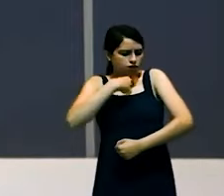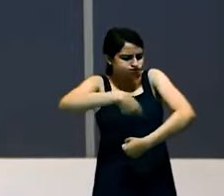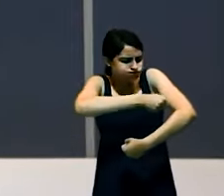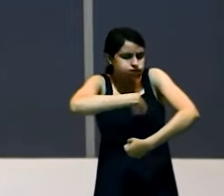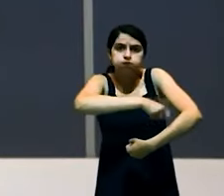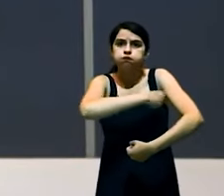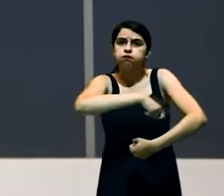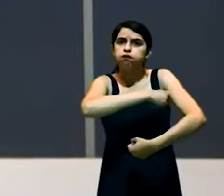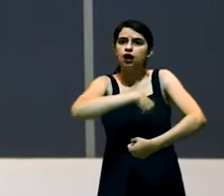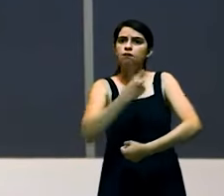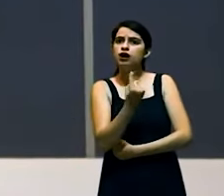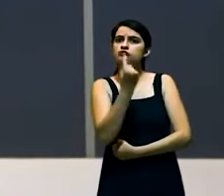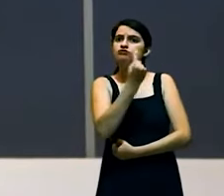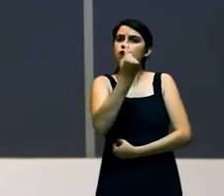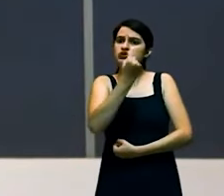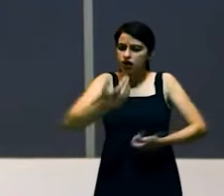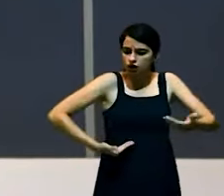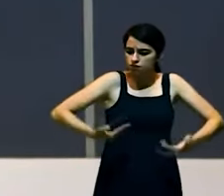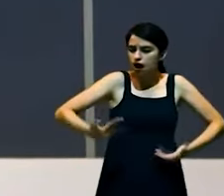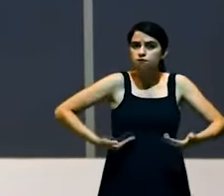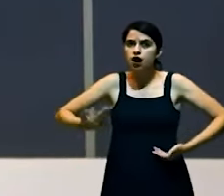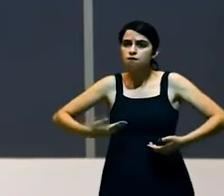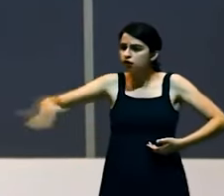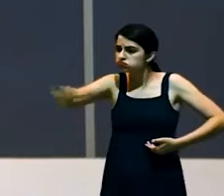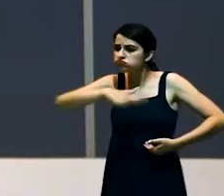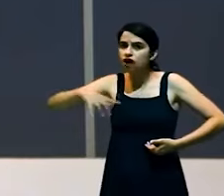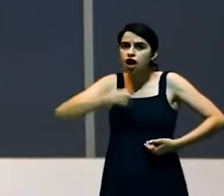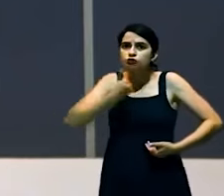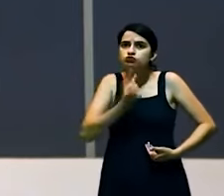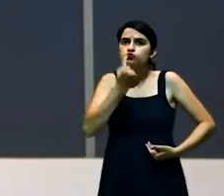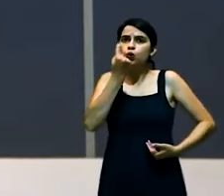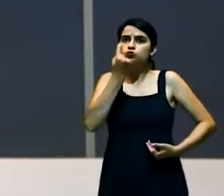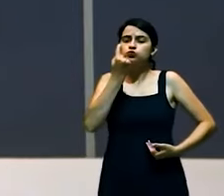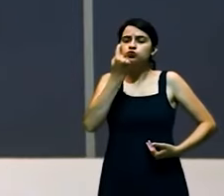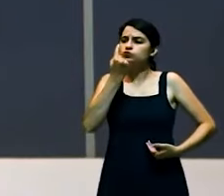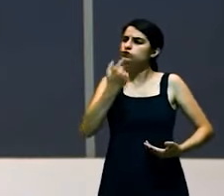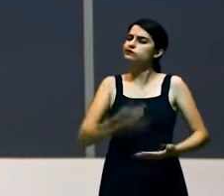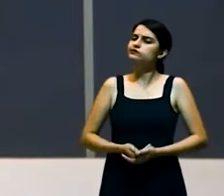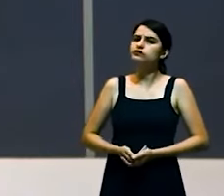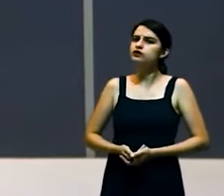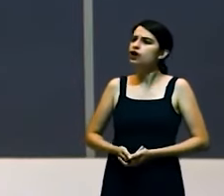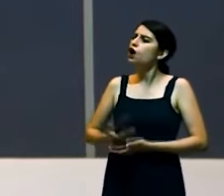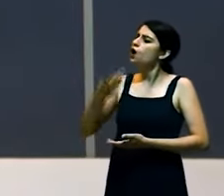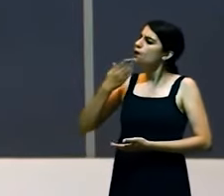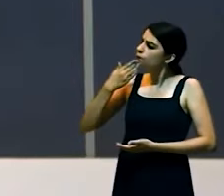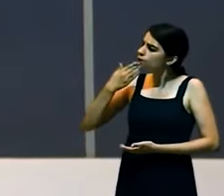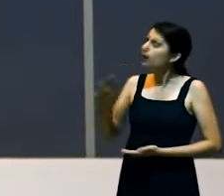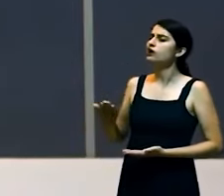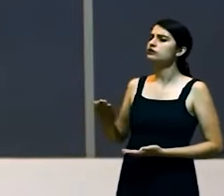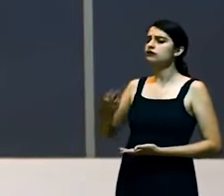me deixou sozinha para servir. Jesus, diga para ela me